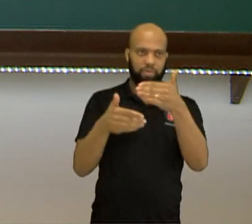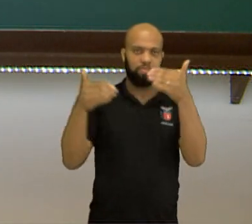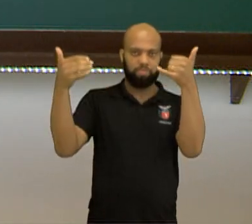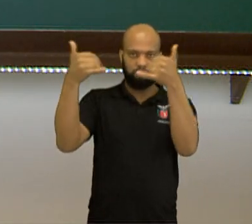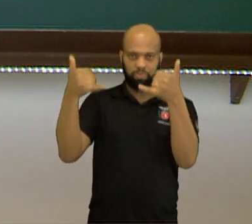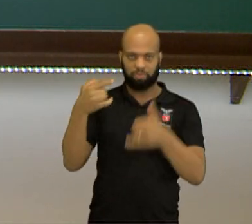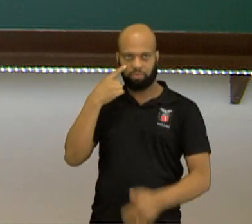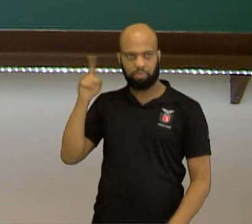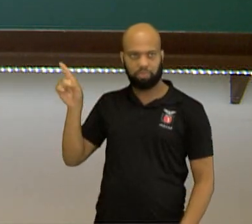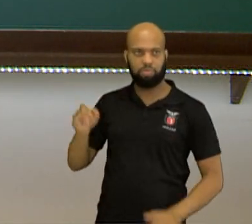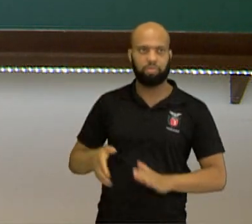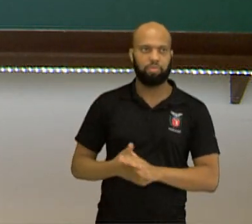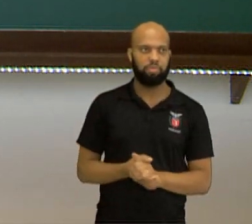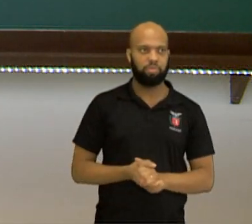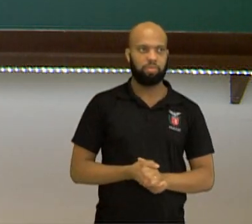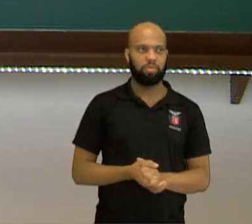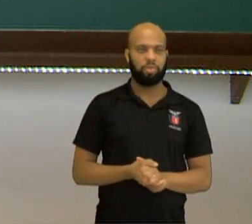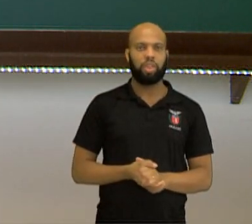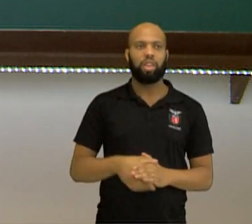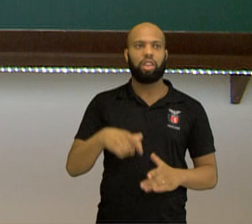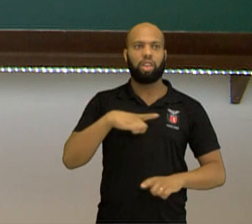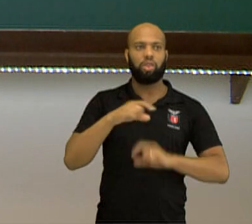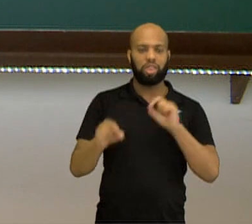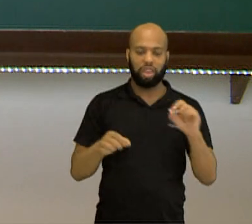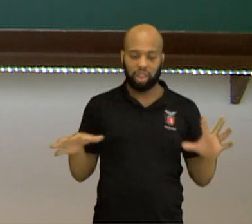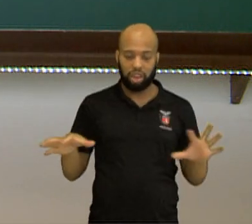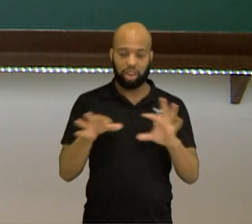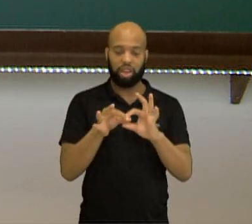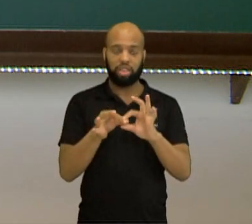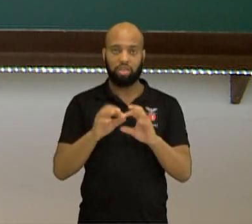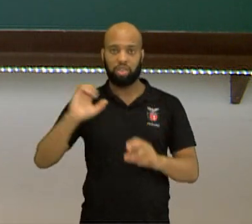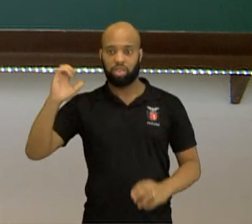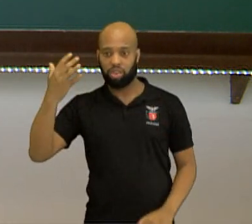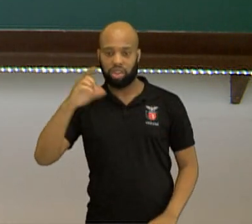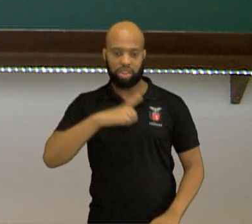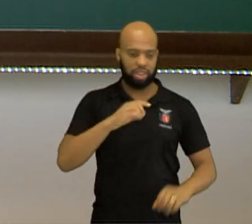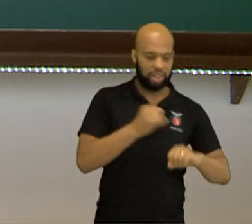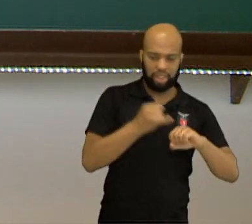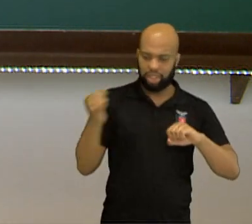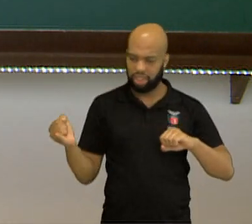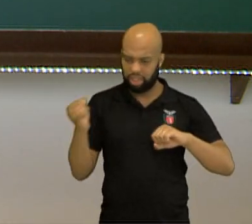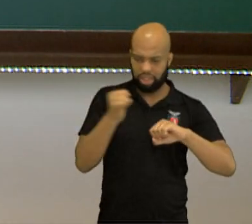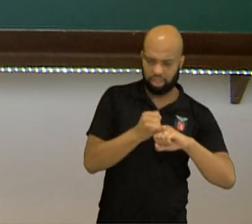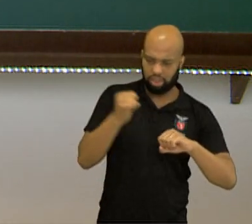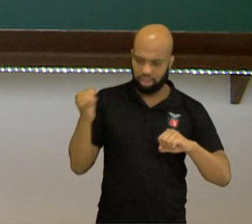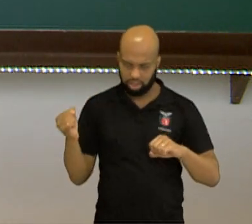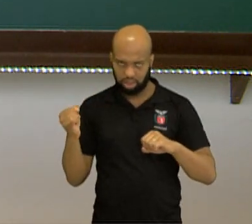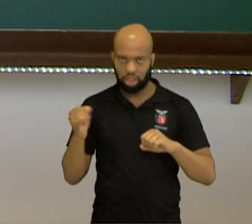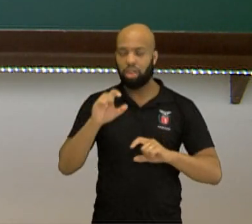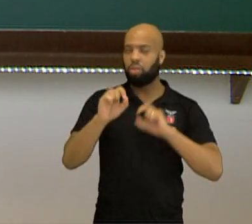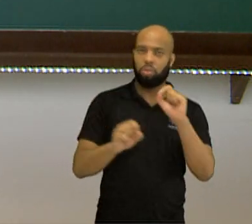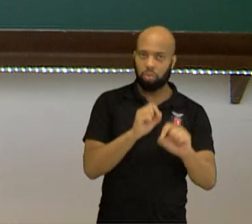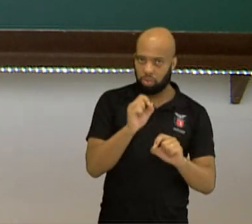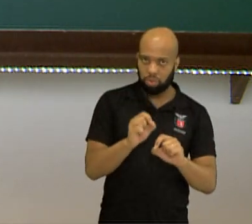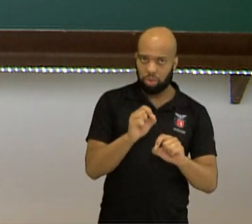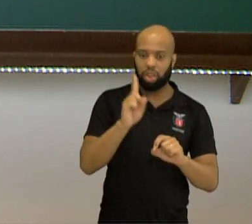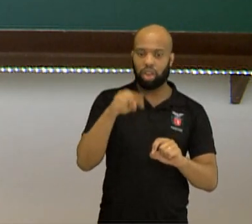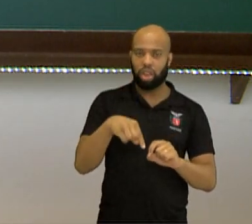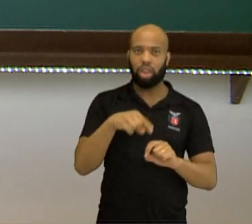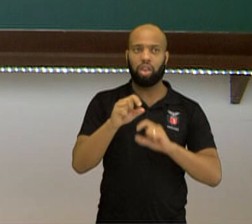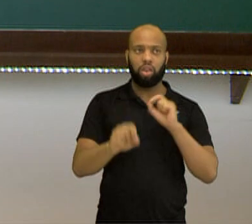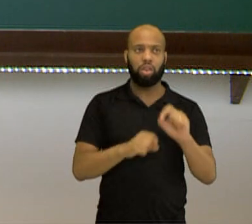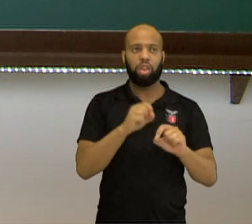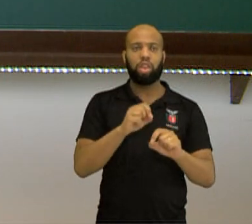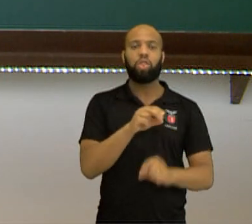minhas legendas. A ligação que ocorre entre íons diferentes, entre íon cátion e íon ânion, dão origem a